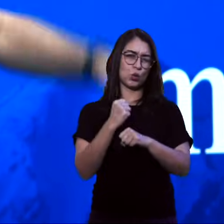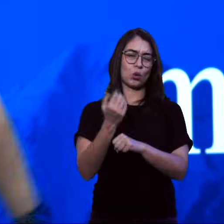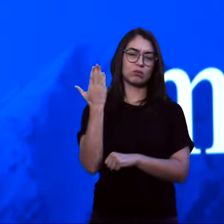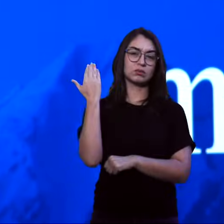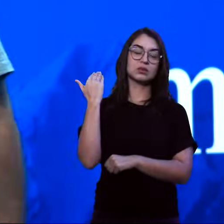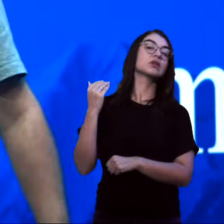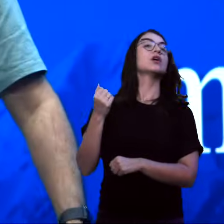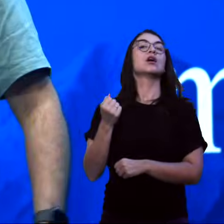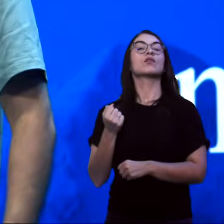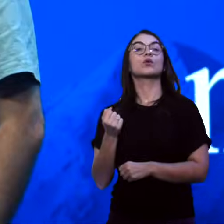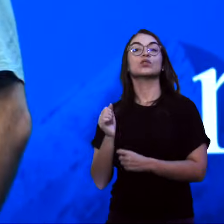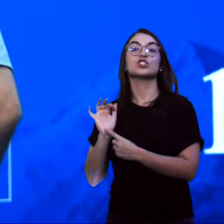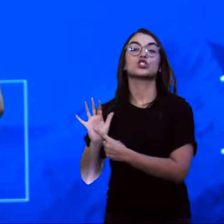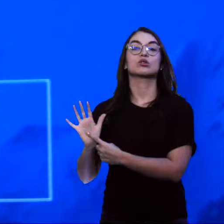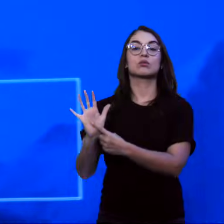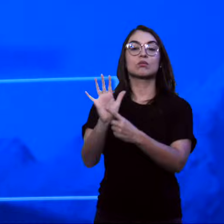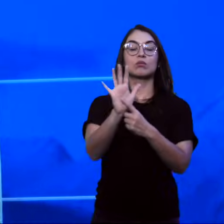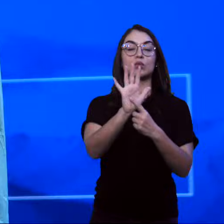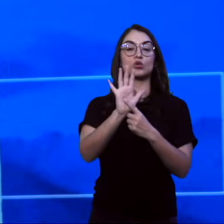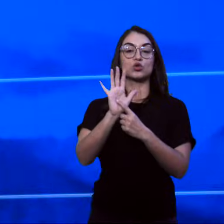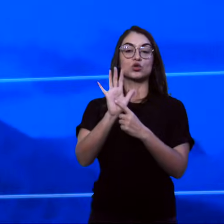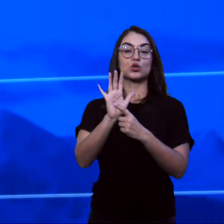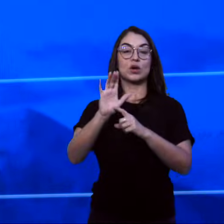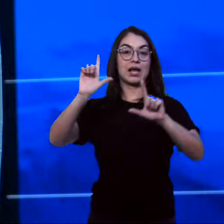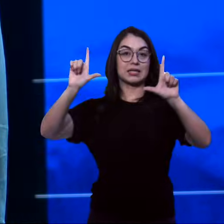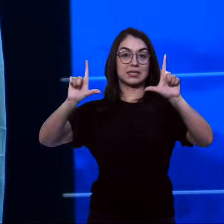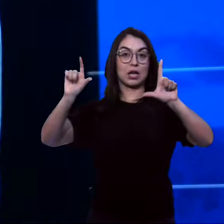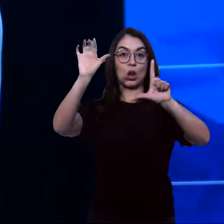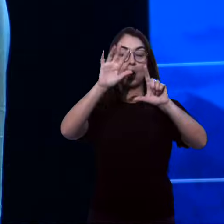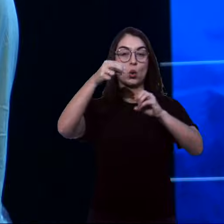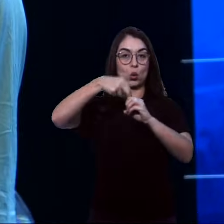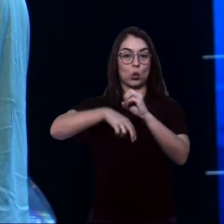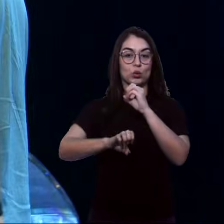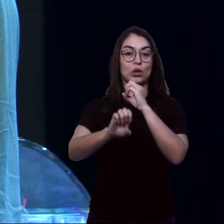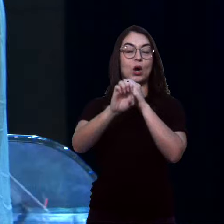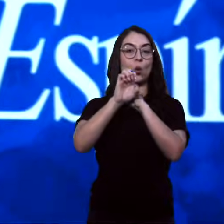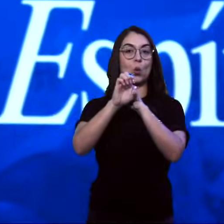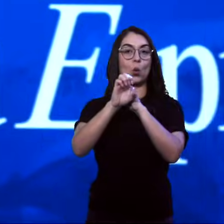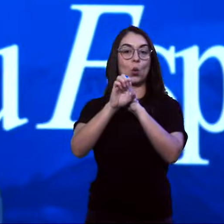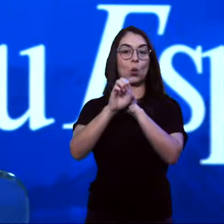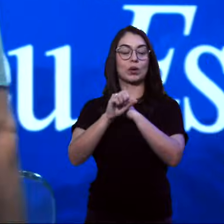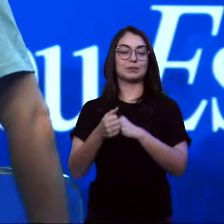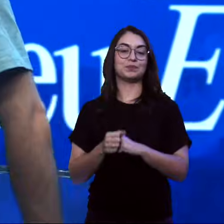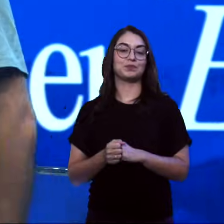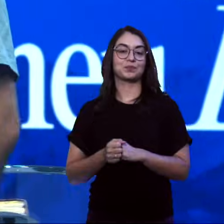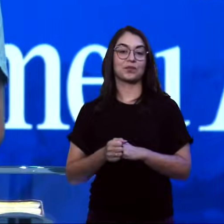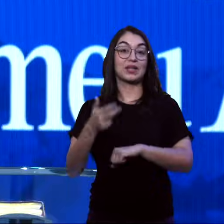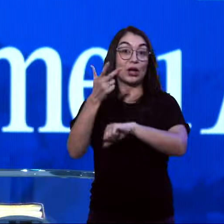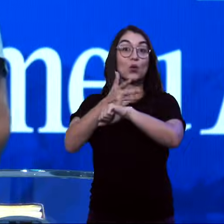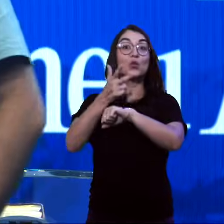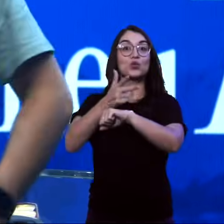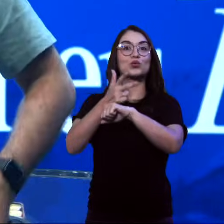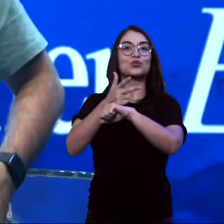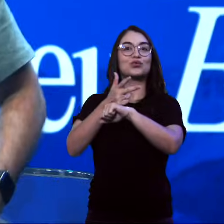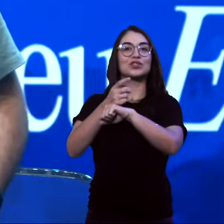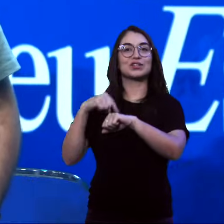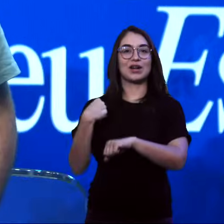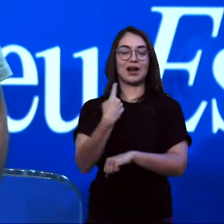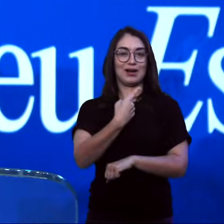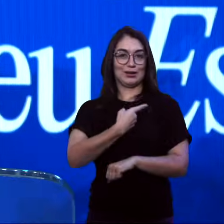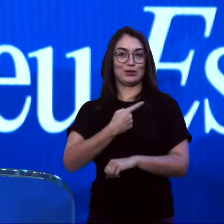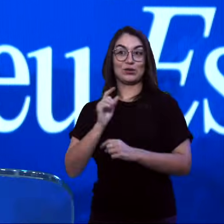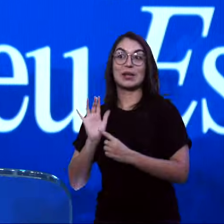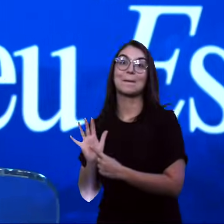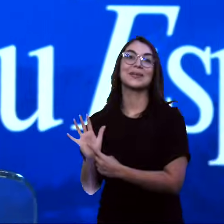nós lançamos essa logo, né? Eu consegui achar o vídeo do lançamento, depois eu vou mandar para você.